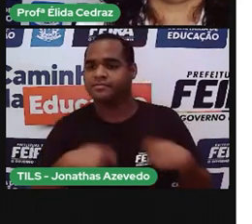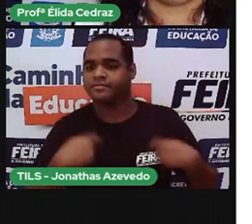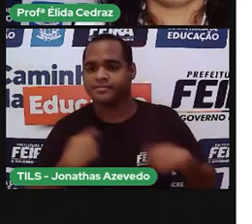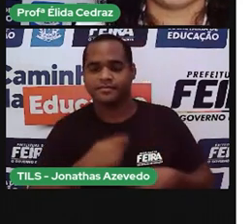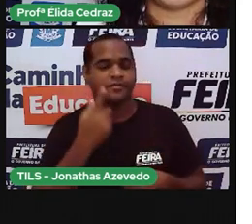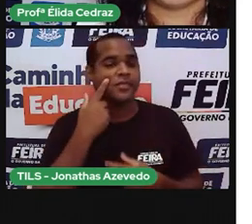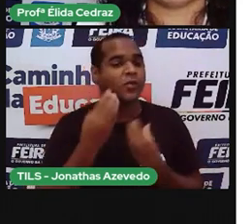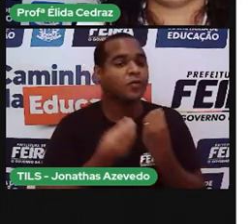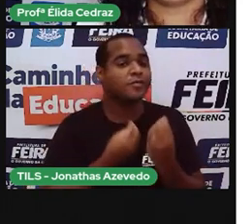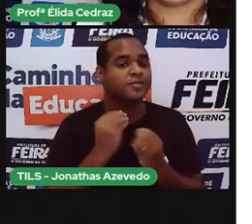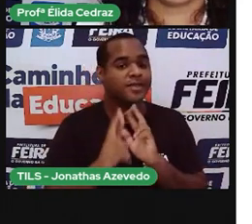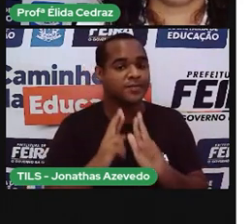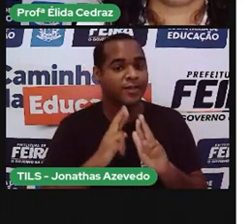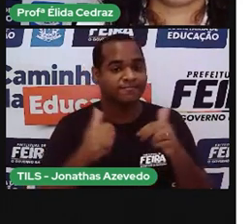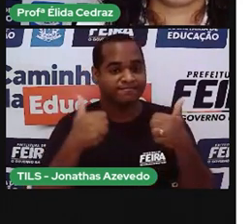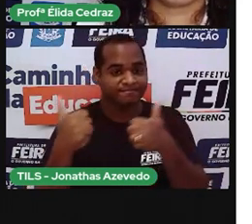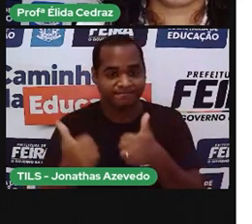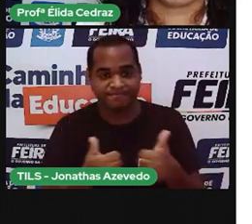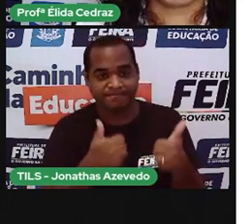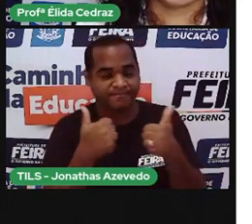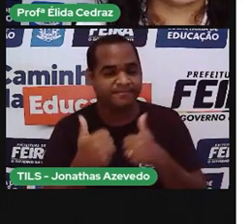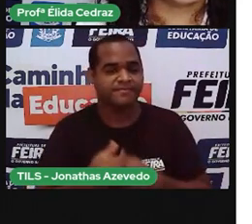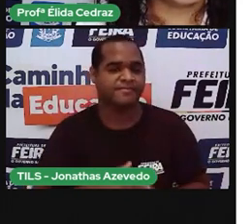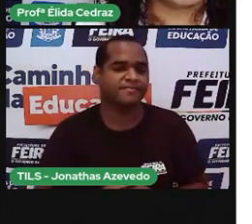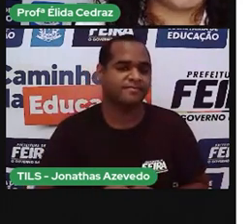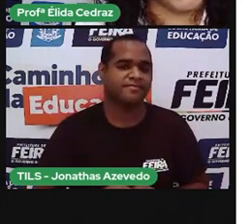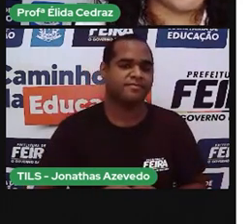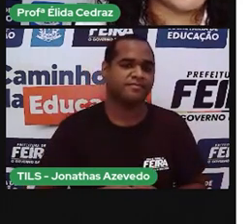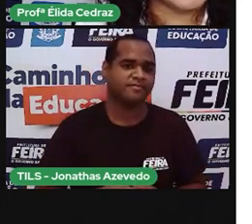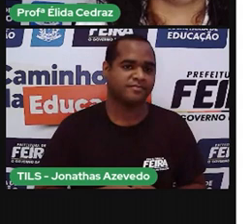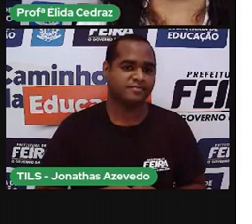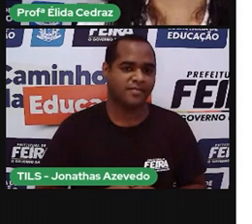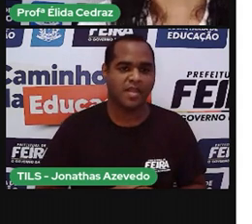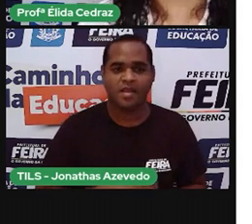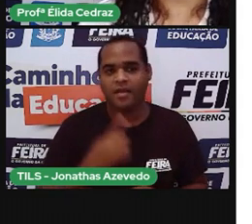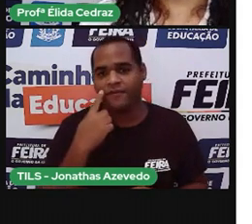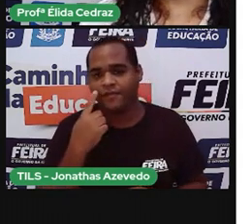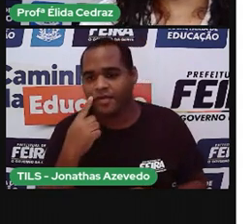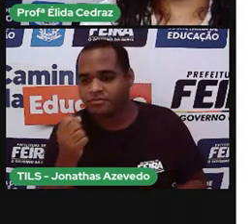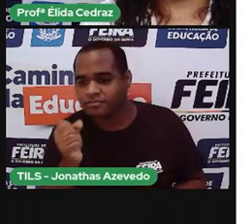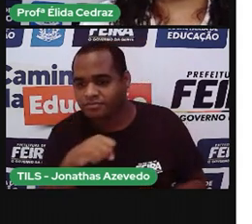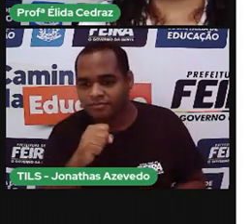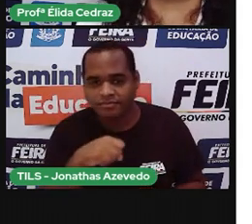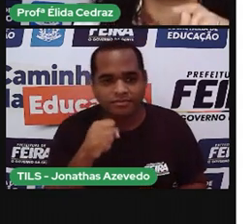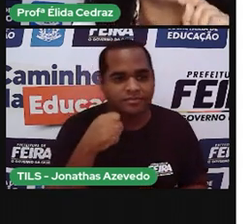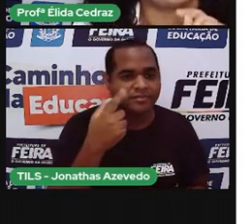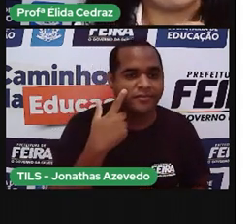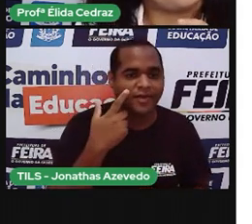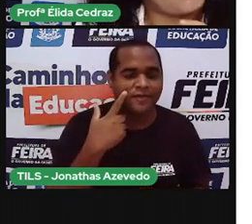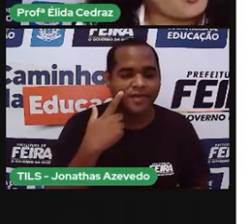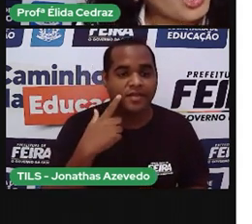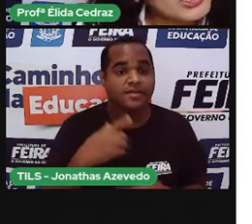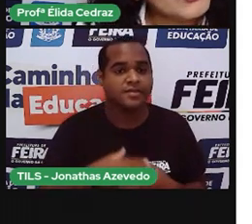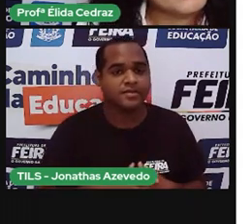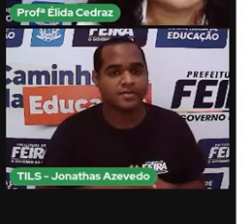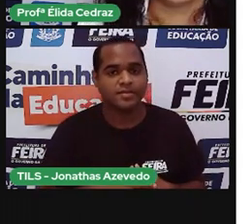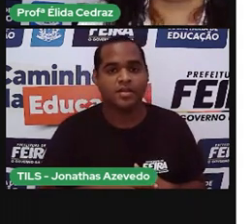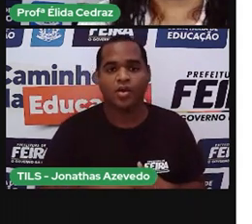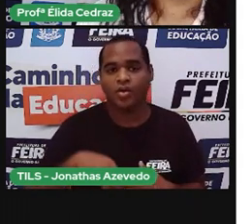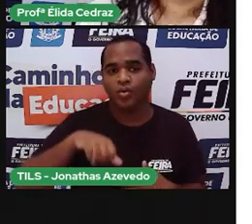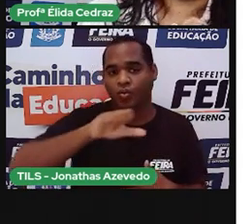a resposta para a Proelda. Vamos lá? Viu quais são? Isso mesmo. O